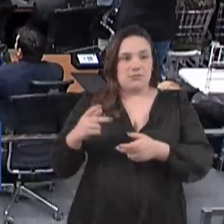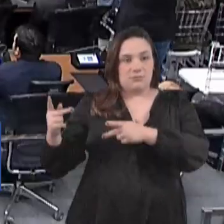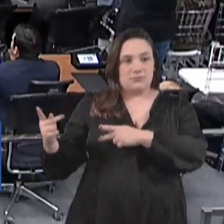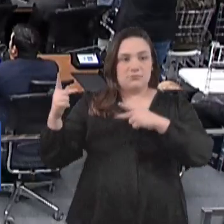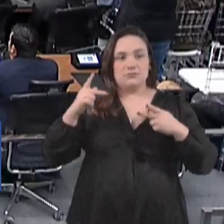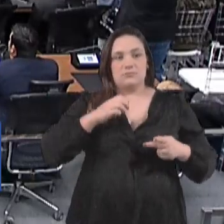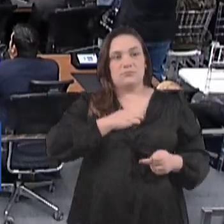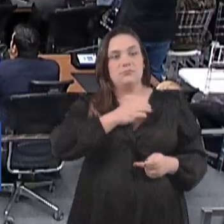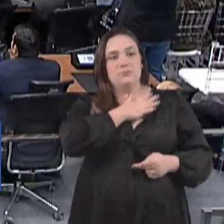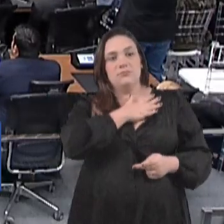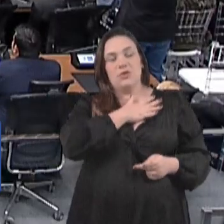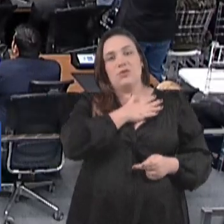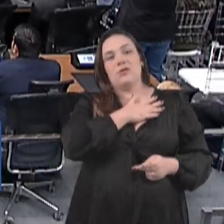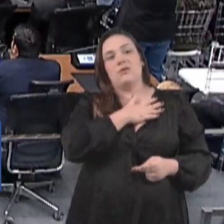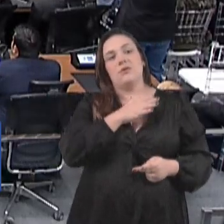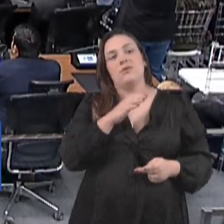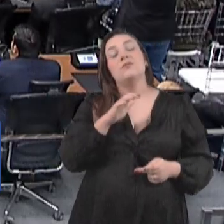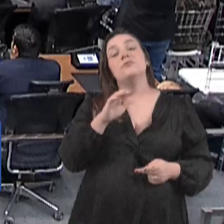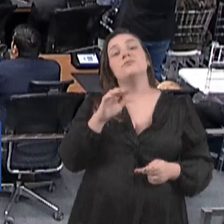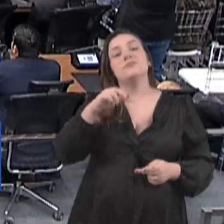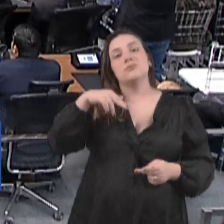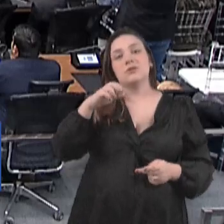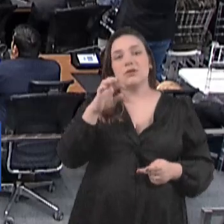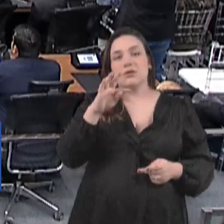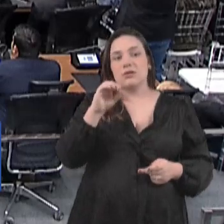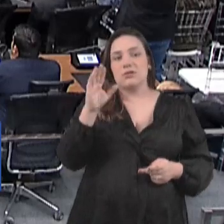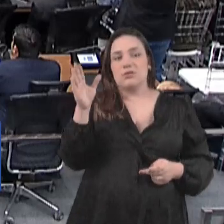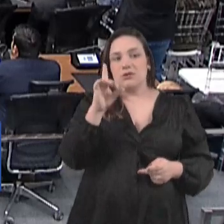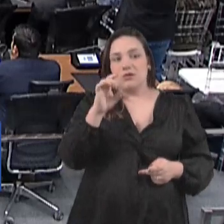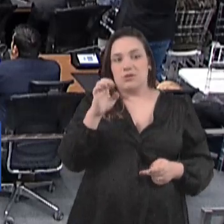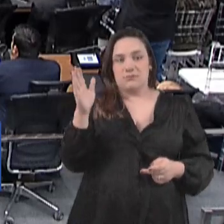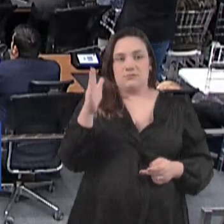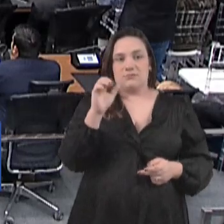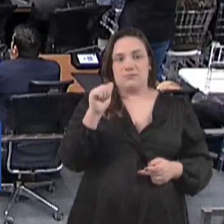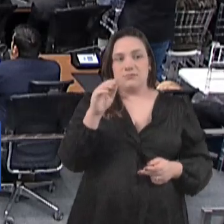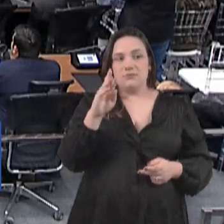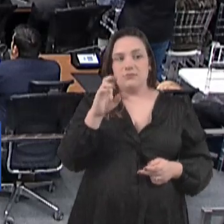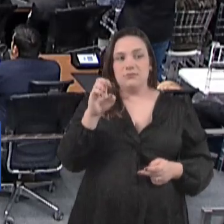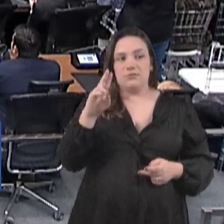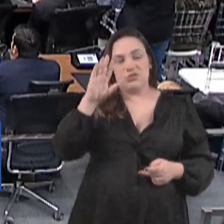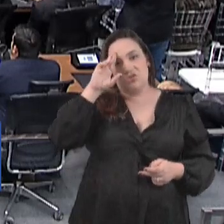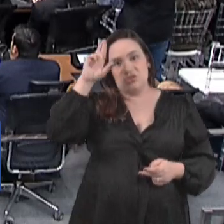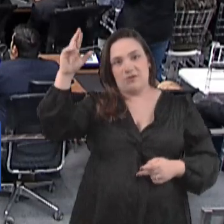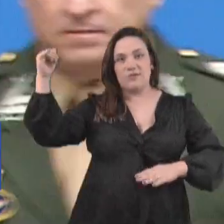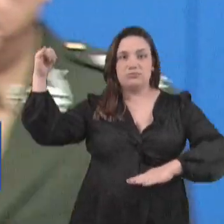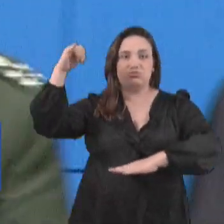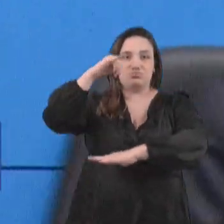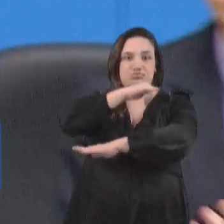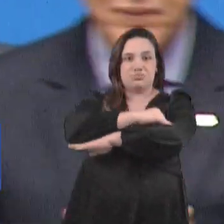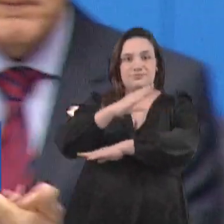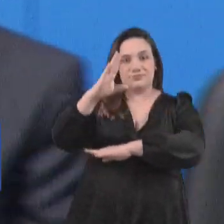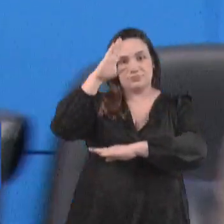Convidamos o coronel aviador Newton de Abreu Fonseca Filho, comandante da base aérea de Campo Grande.